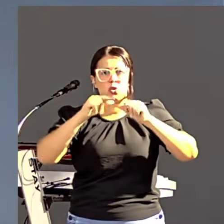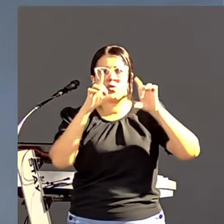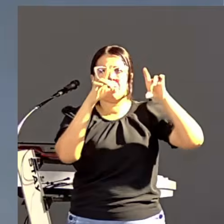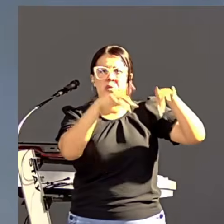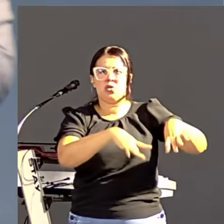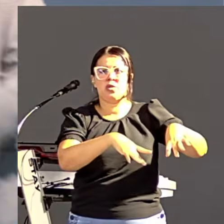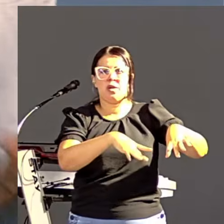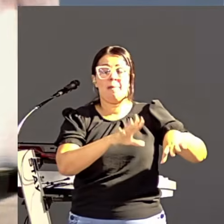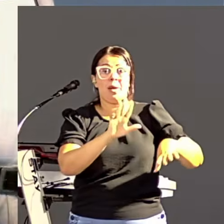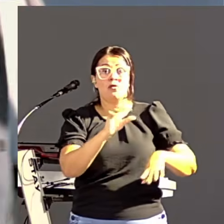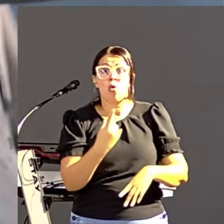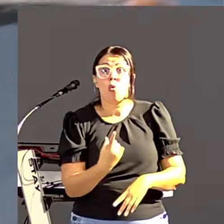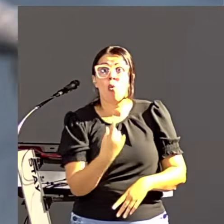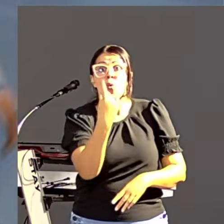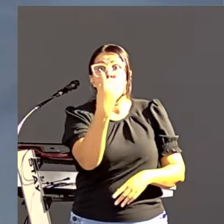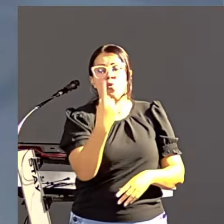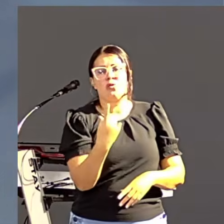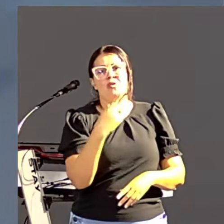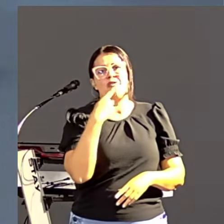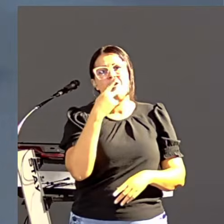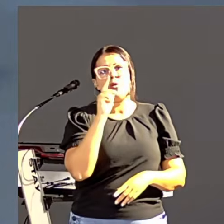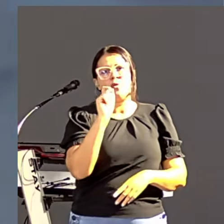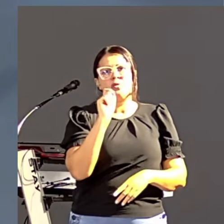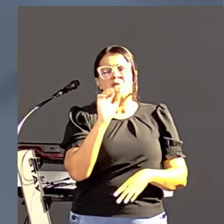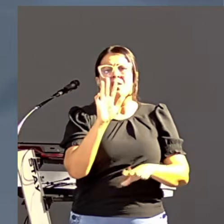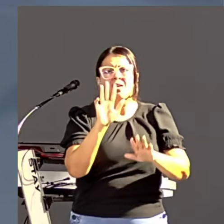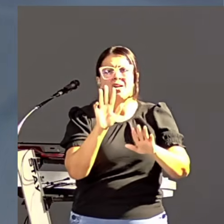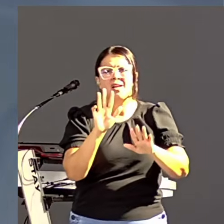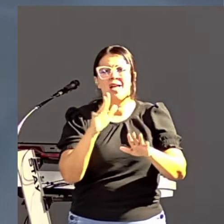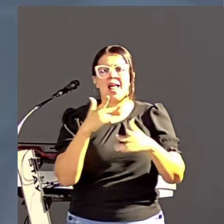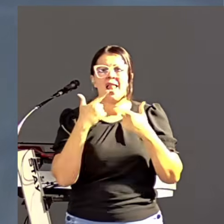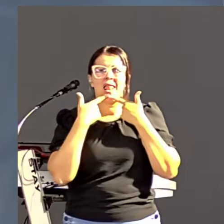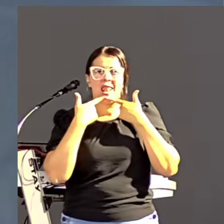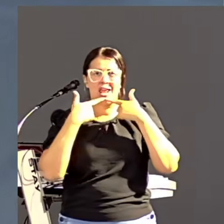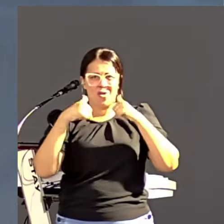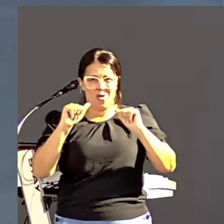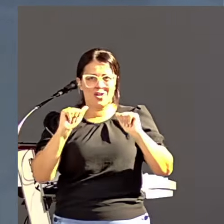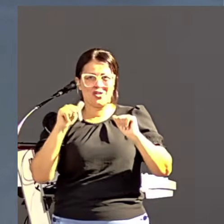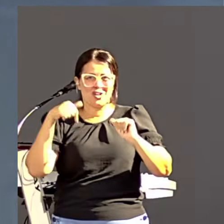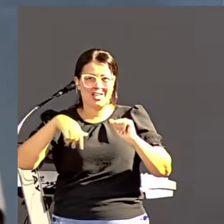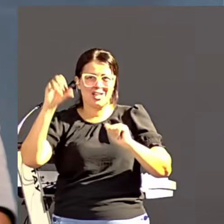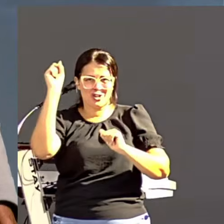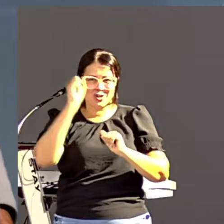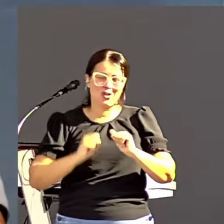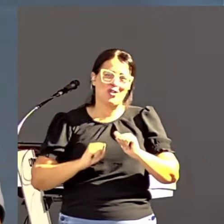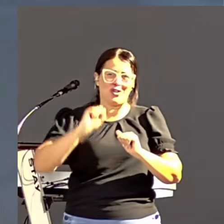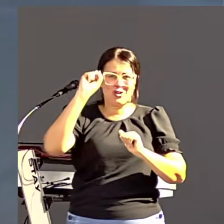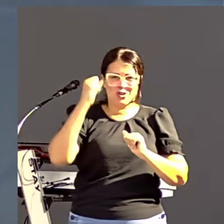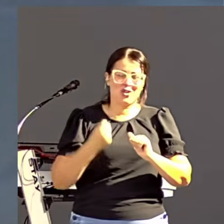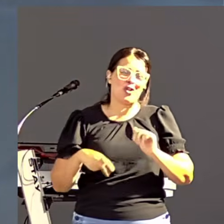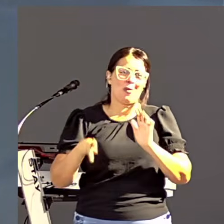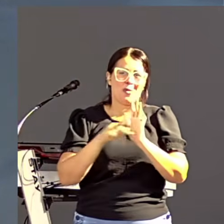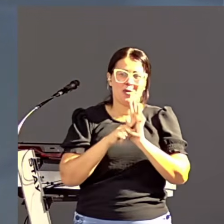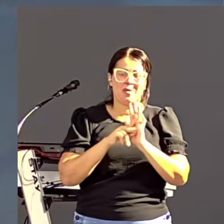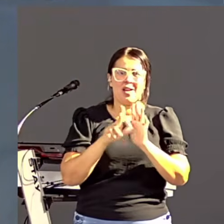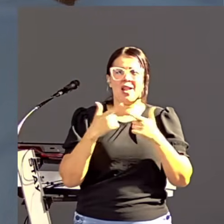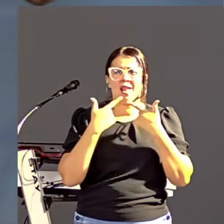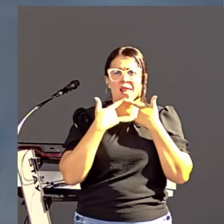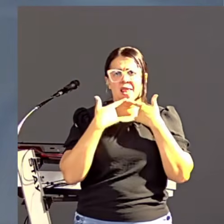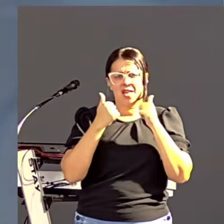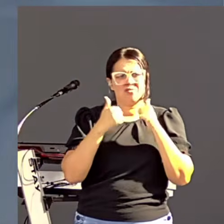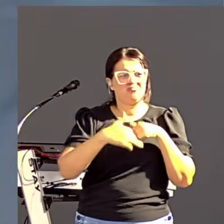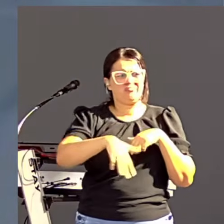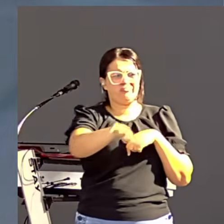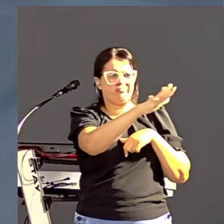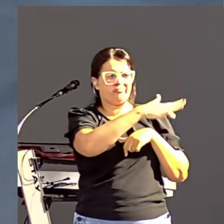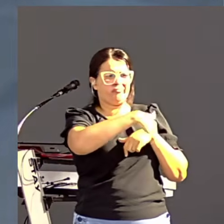que disse: mestre, olha, permita usar uma linguagem bem nordestina, tá? Ele disse mais ou menos assim: mestre, essa